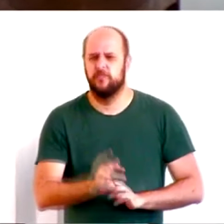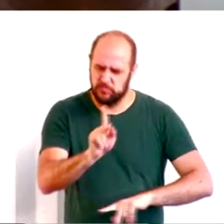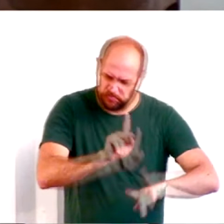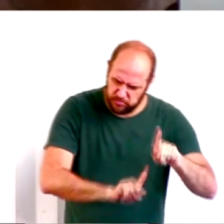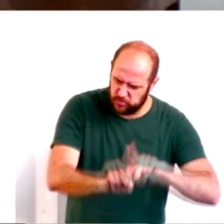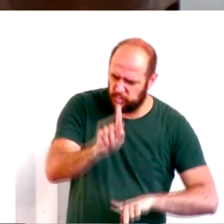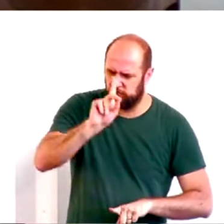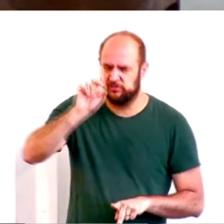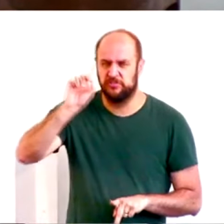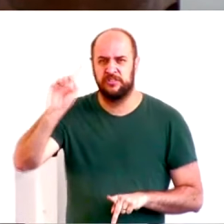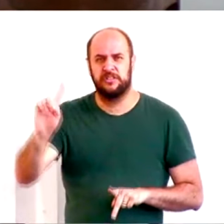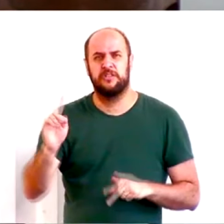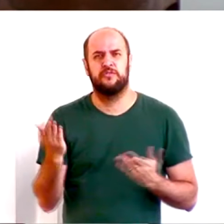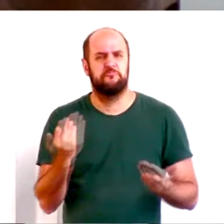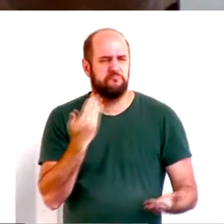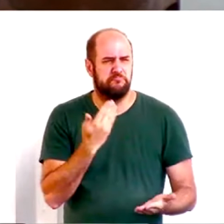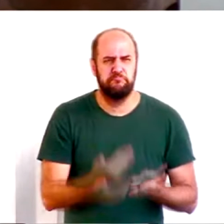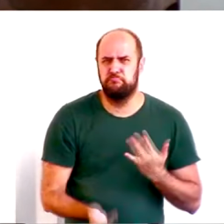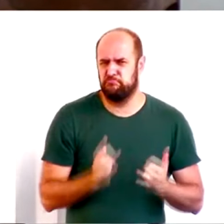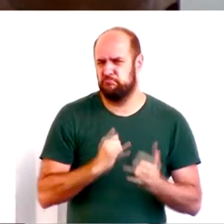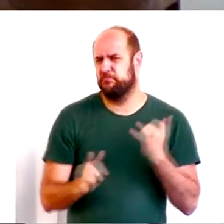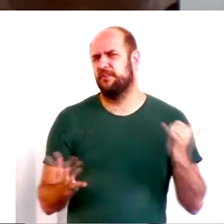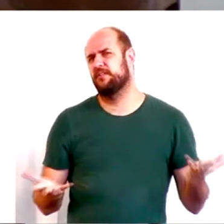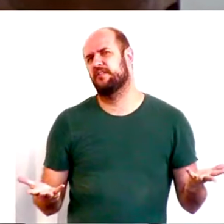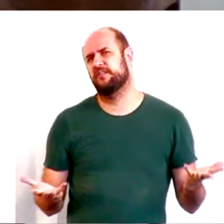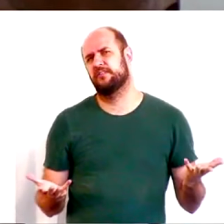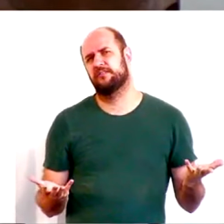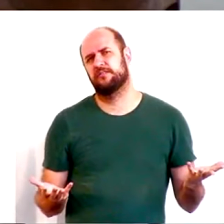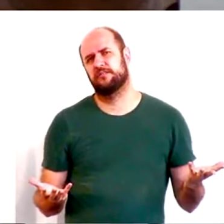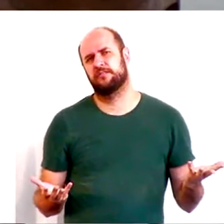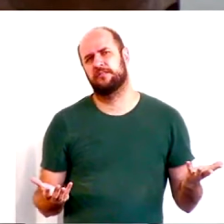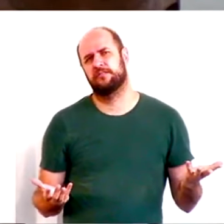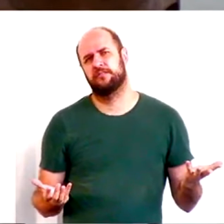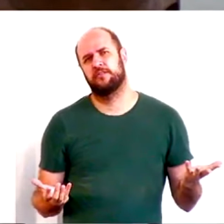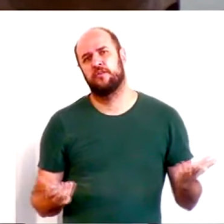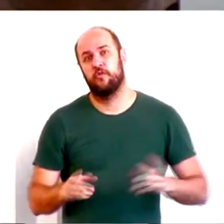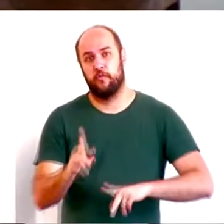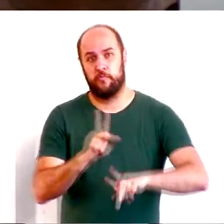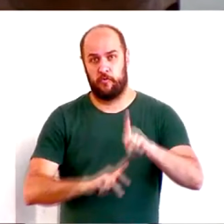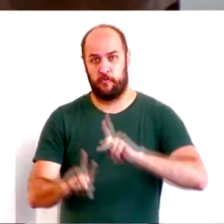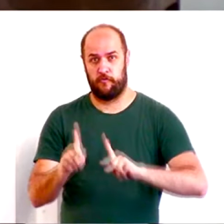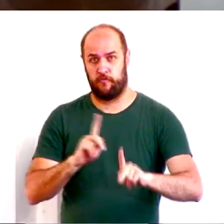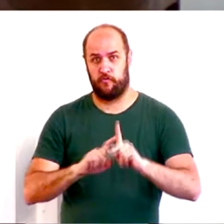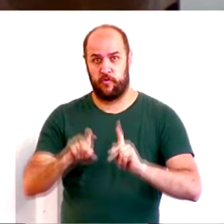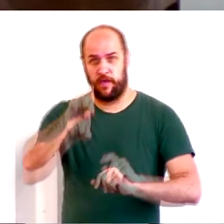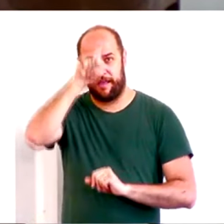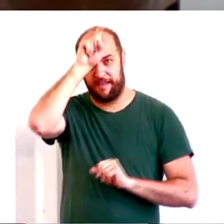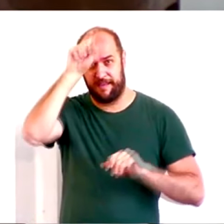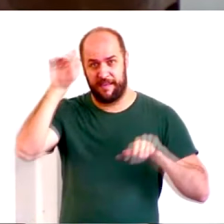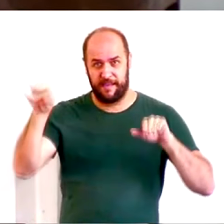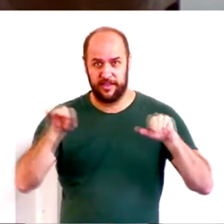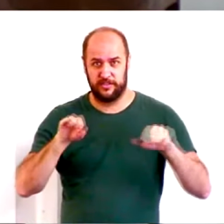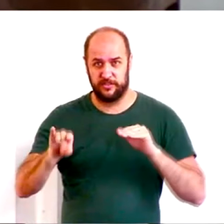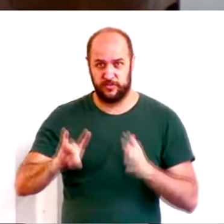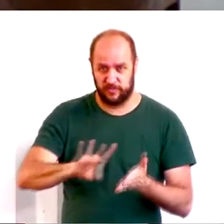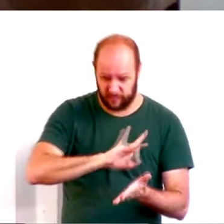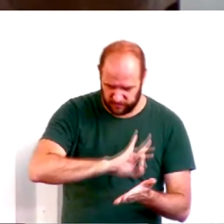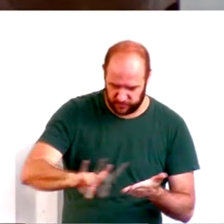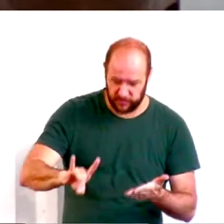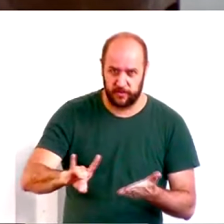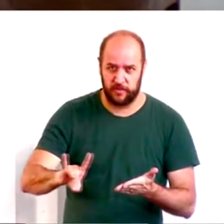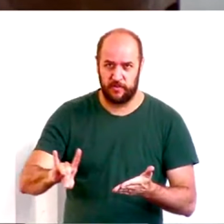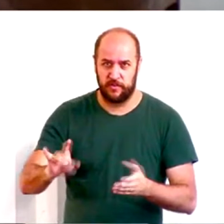estava parecia perdido Eles foram tirados do Egito Eles foram sustentados